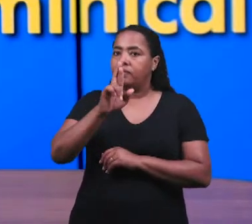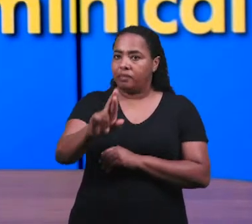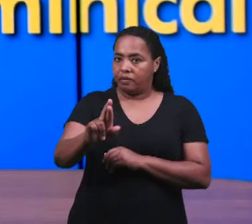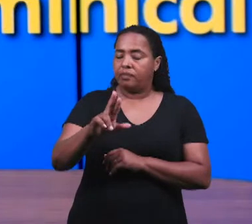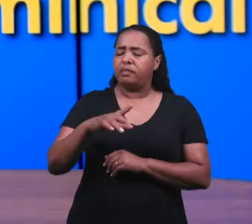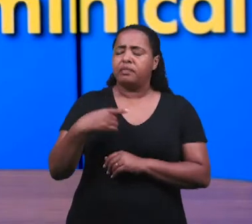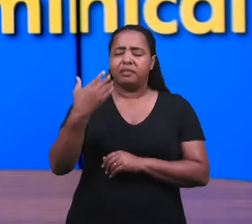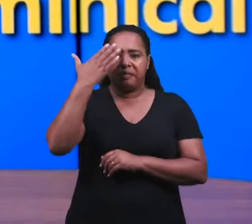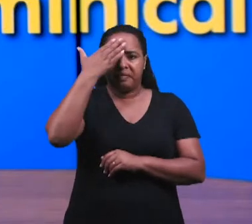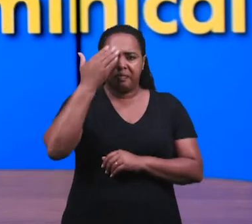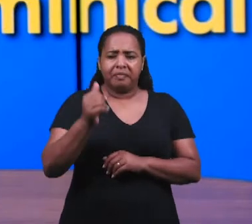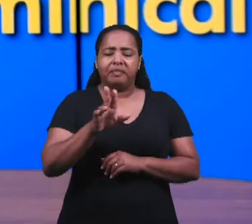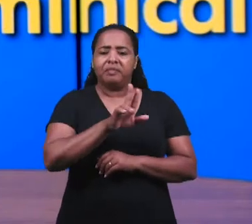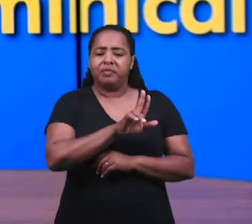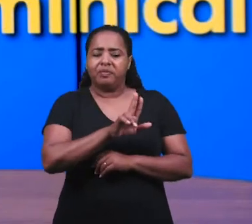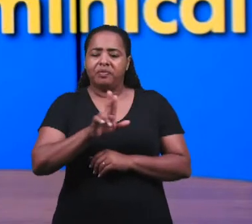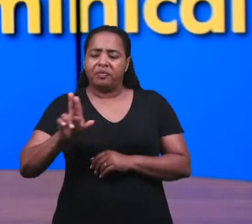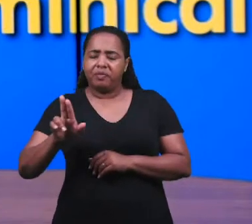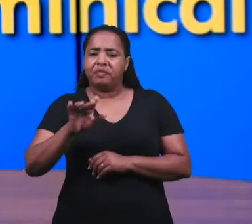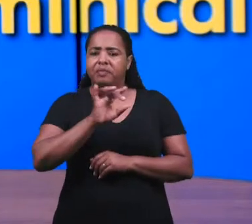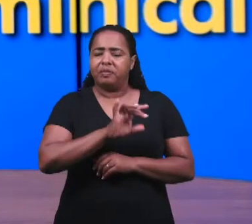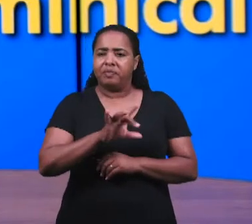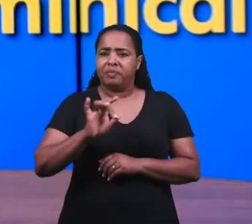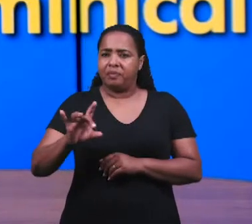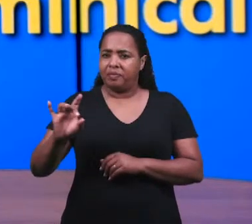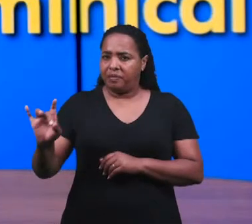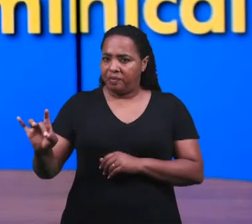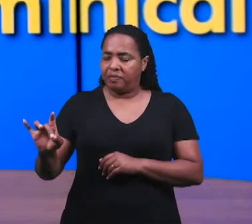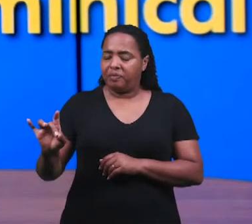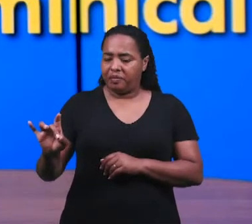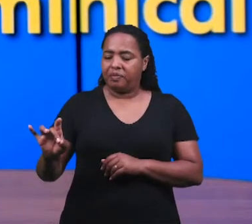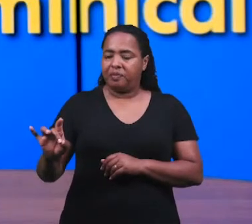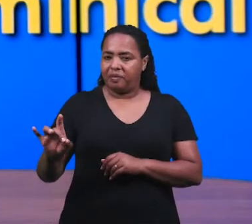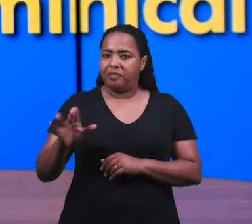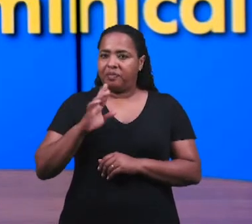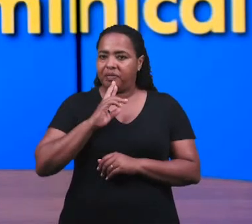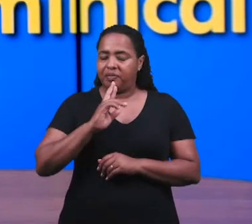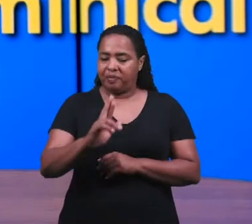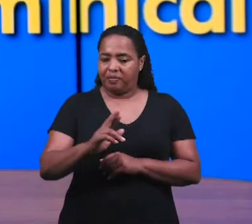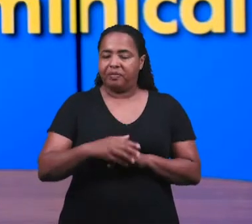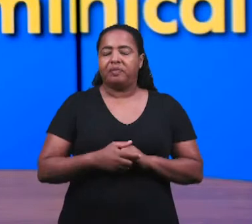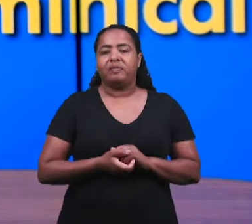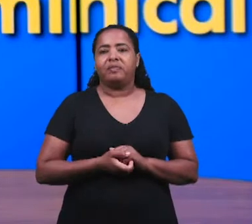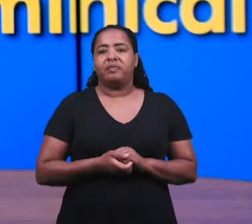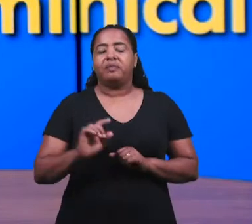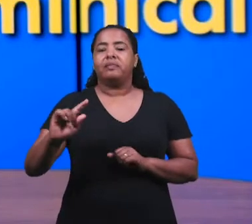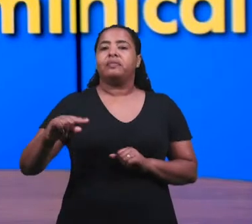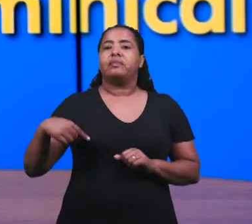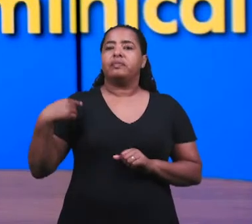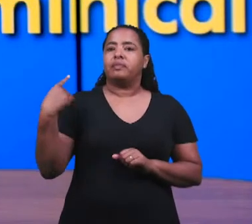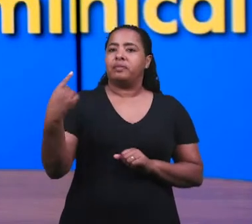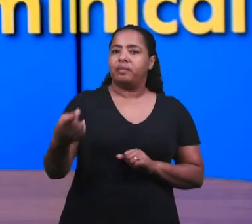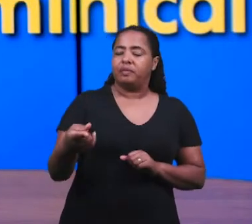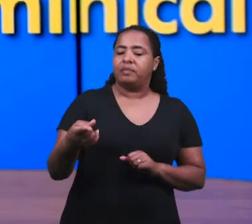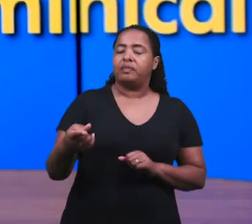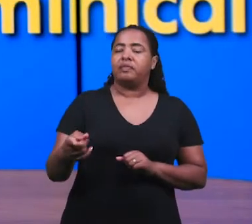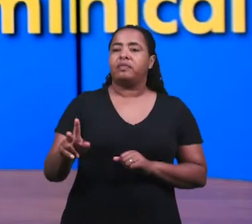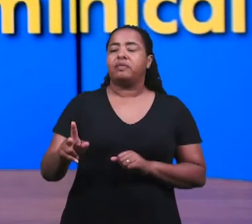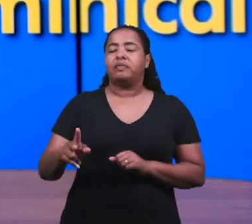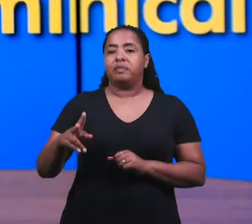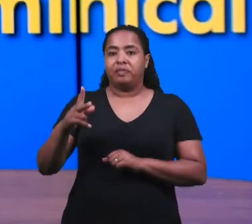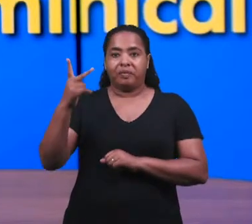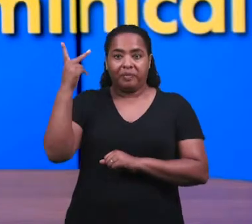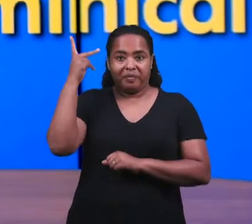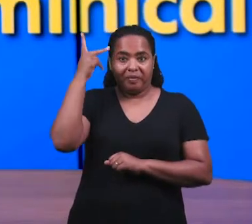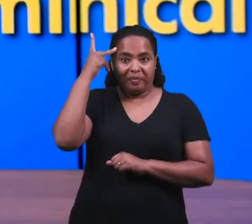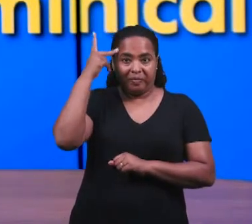ali. E nós vamos ficar sabendo os nomes, de cada uma das crianças que vão responder ali. Logo depois, vamos para o estado de